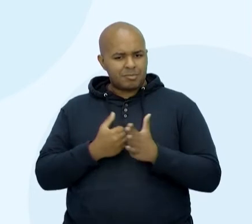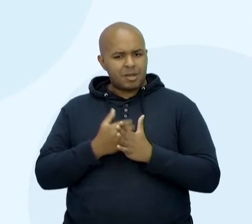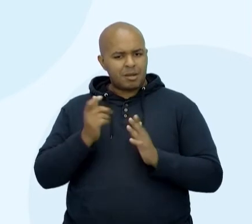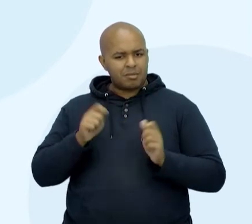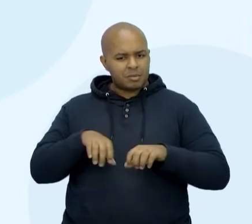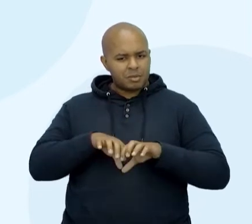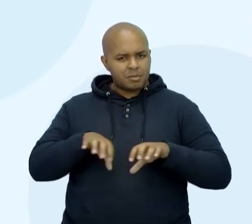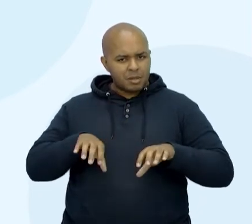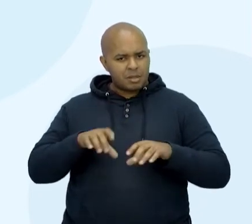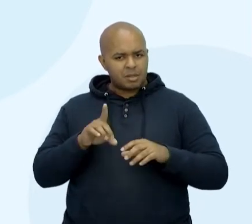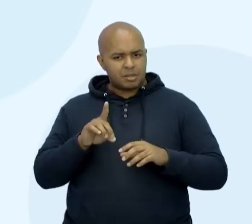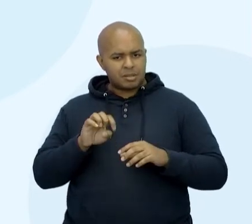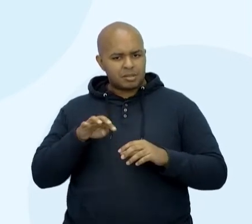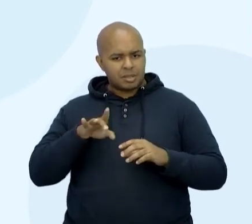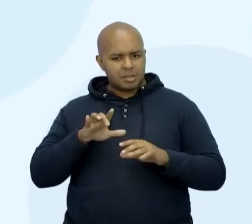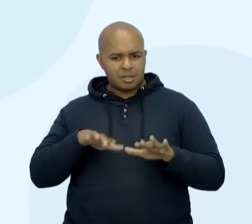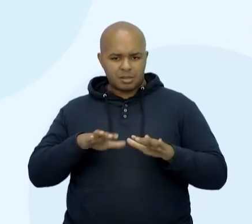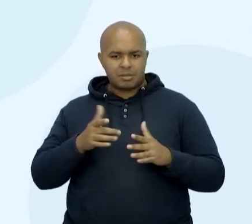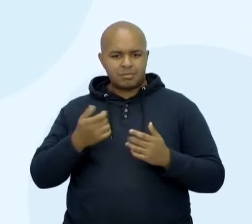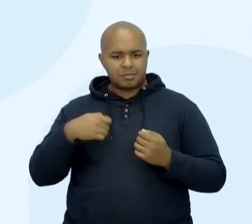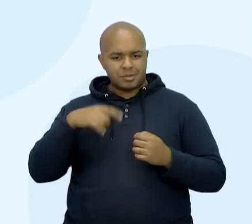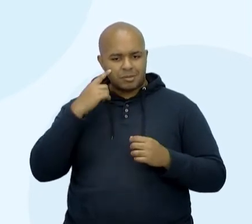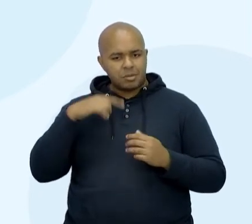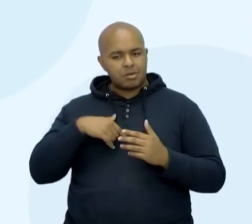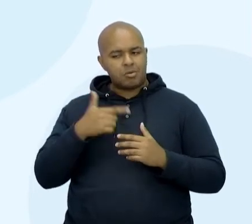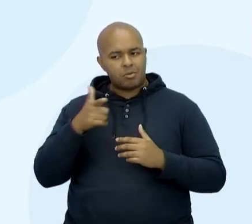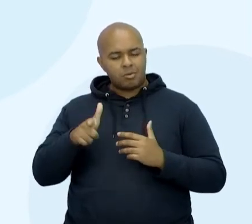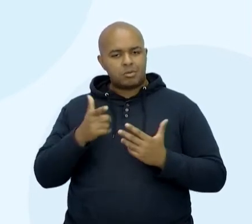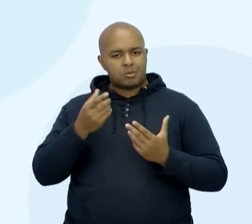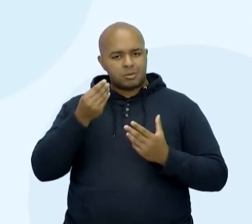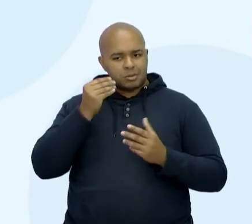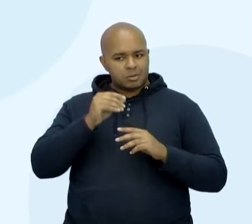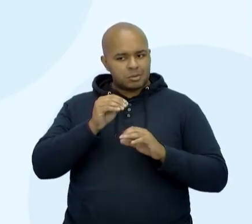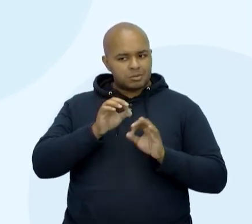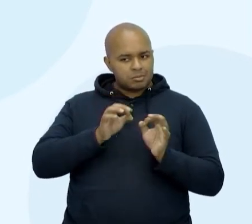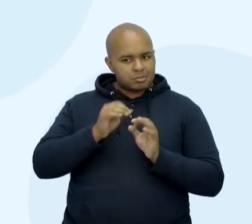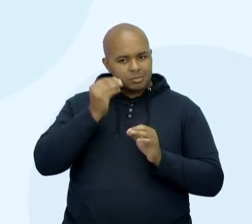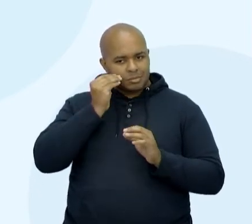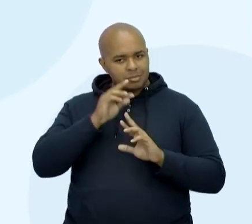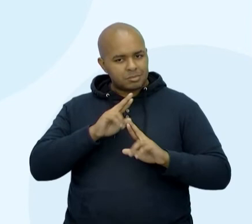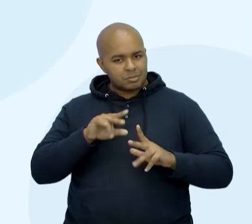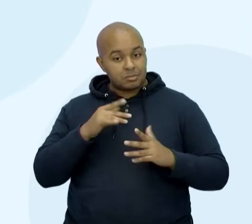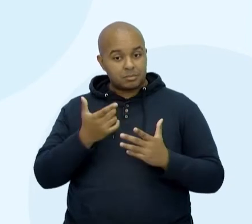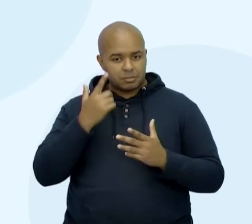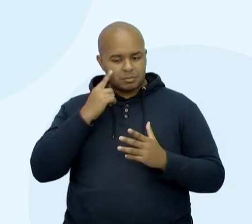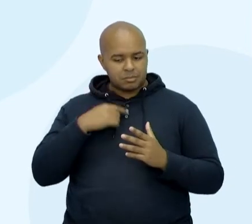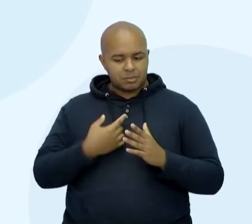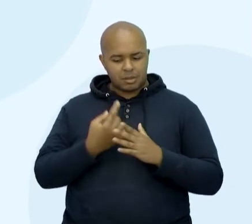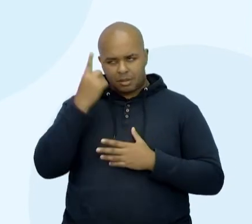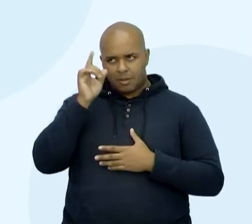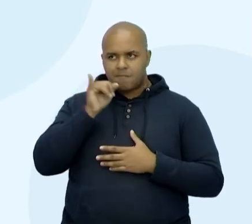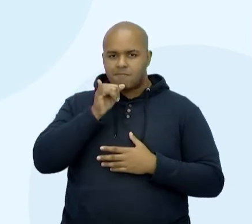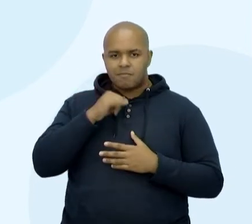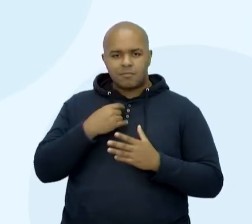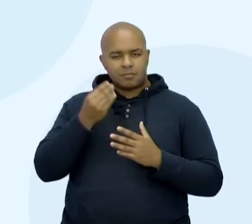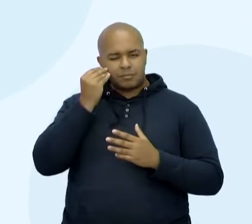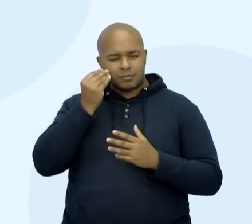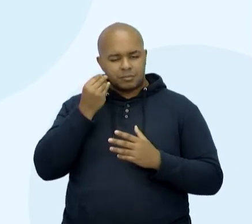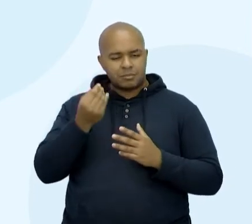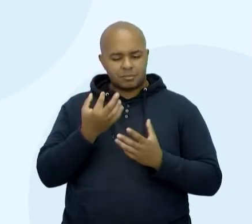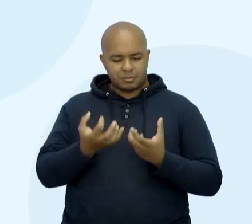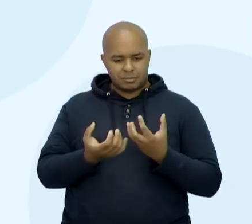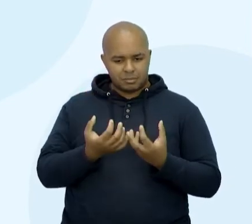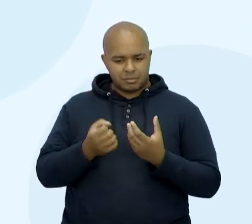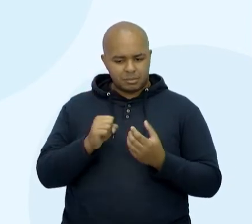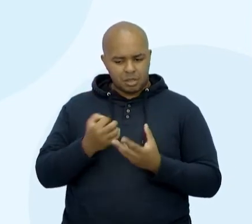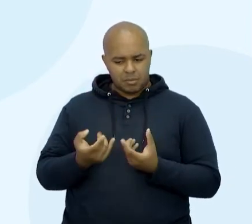possível separar por densidade? Não, eu vou ter que fazer um outro tipo de teste. E aí dá a ideia, por exemplo, do teste de chama, que é se